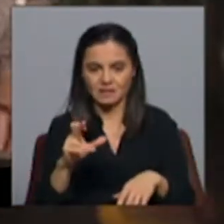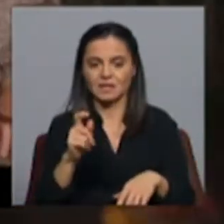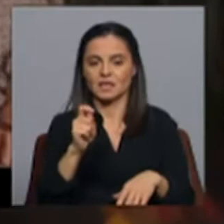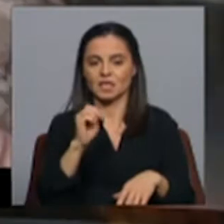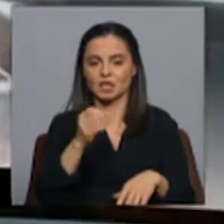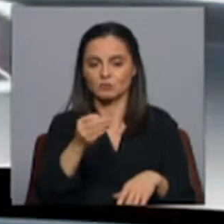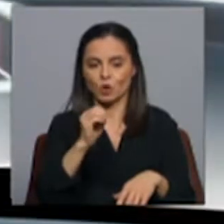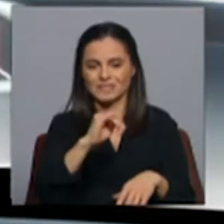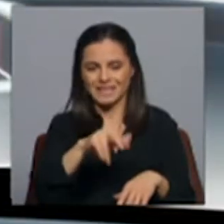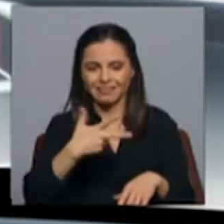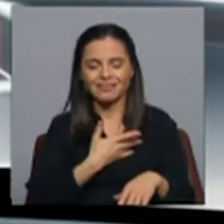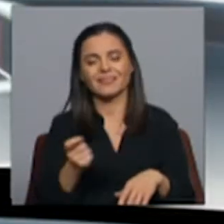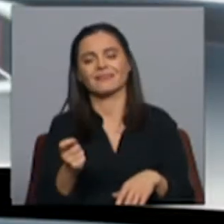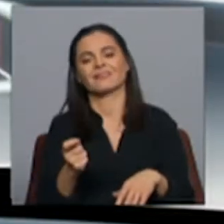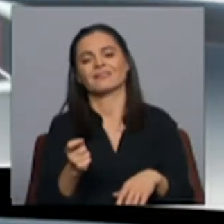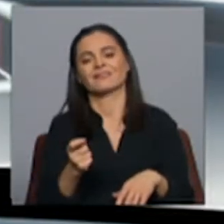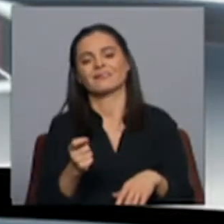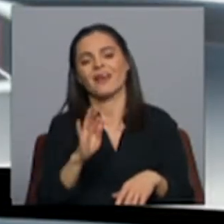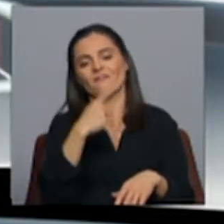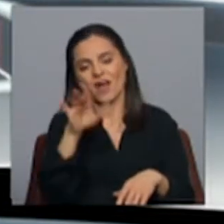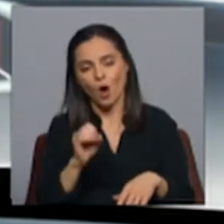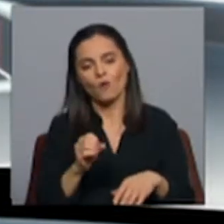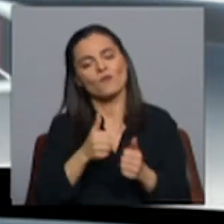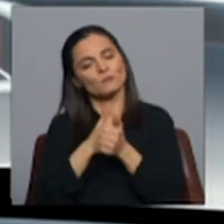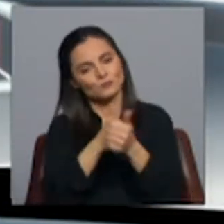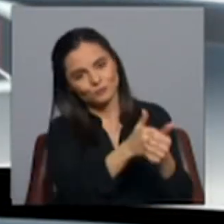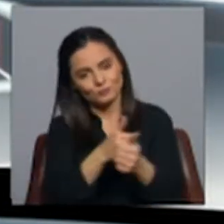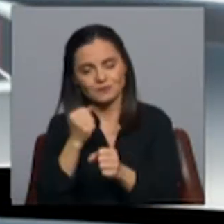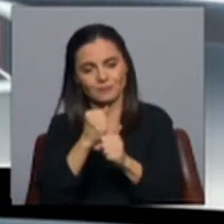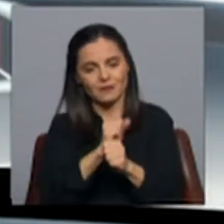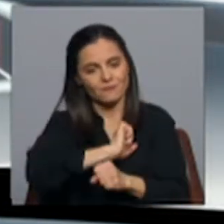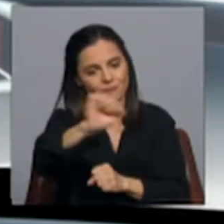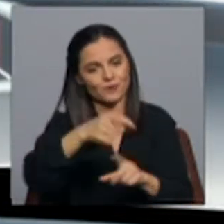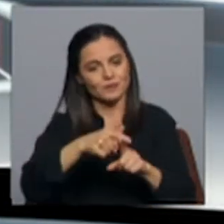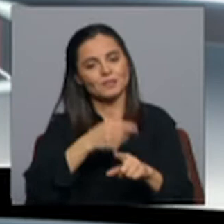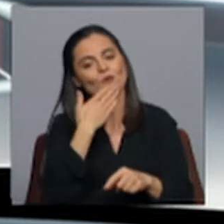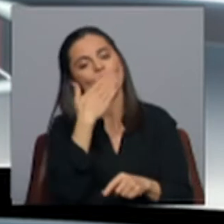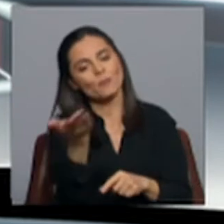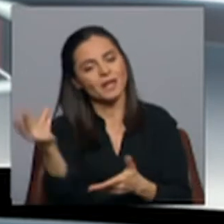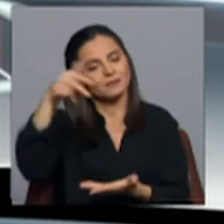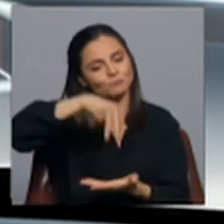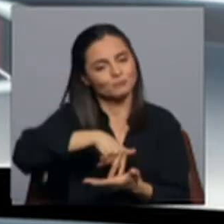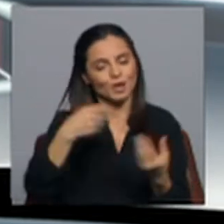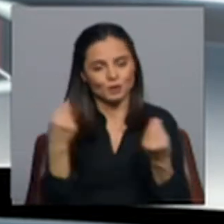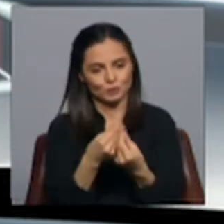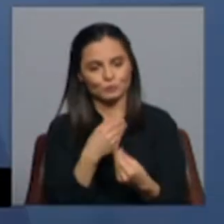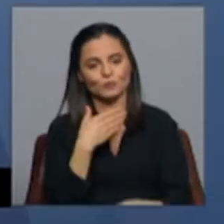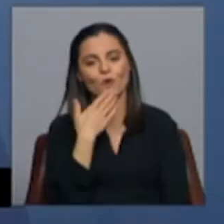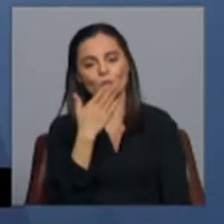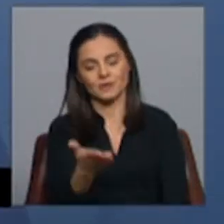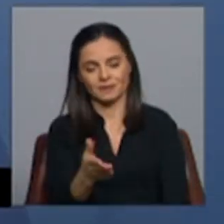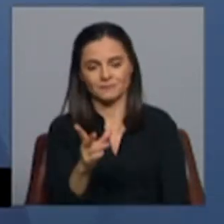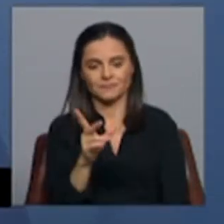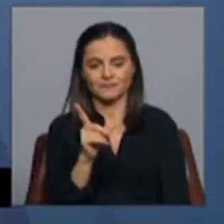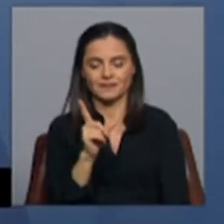senhor. Carluz, vamos seguir o seu percurso com todo o interesse. Obrigada por ter Muito estado obrigado. Connosco. Muito obrigada. E a importância